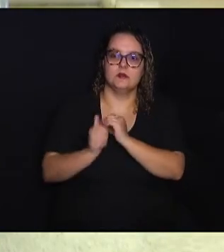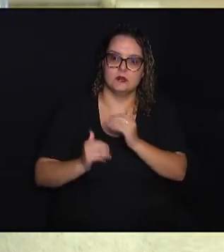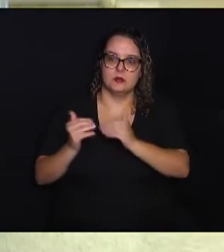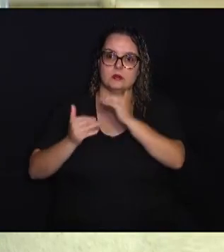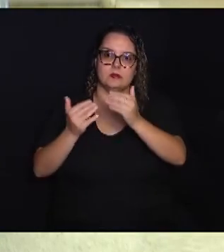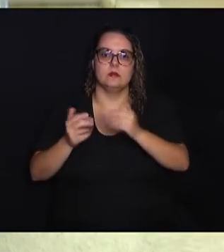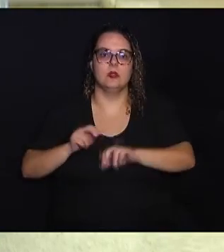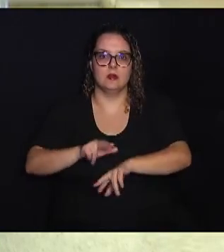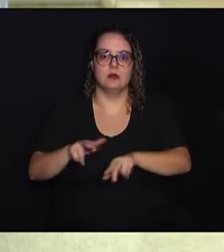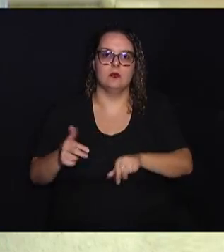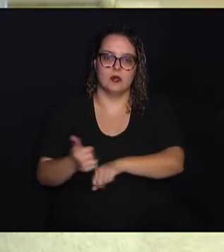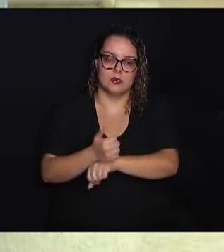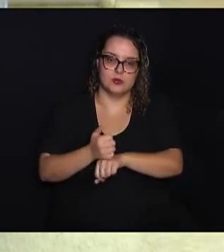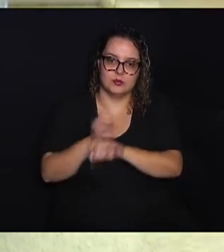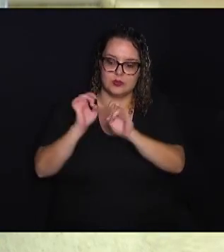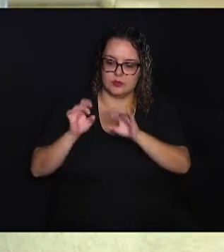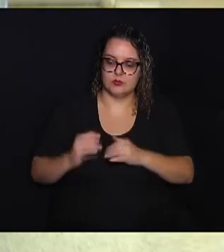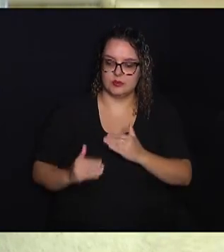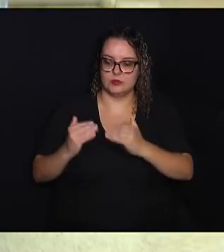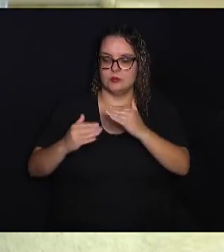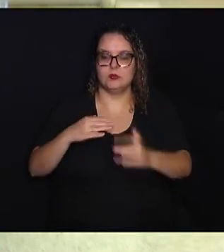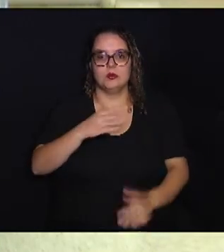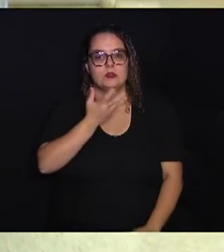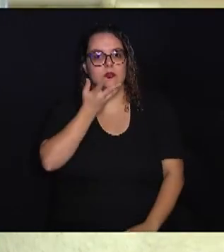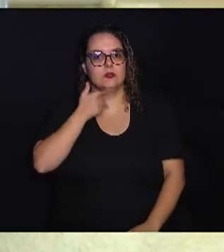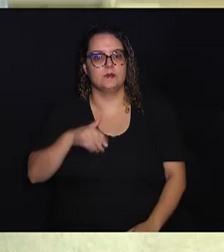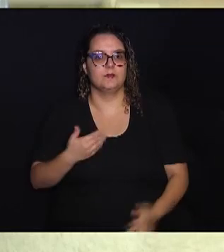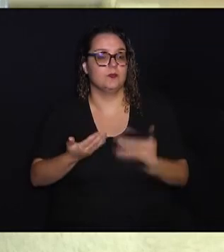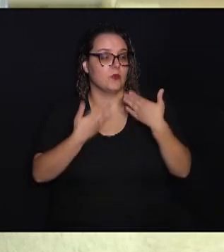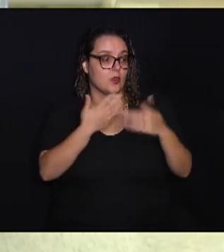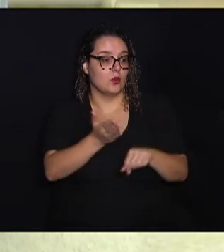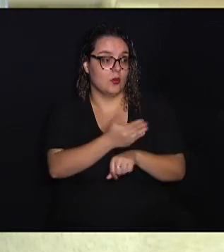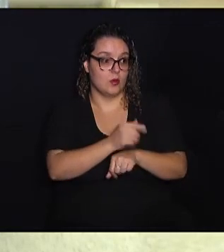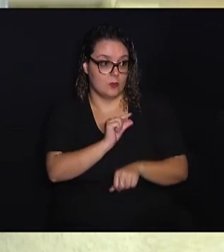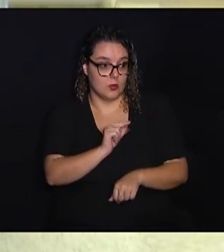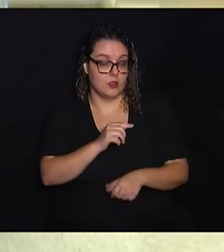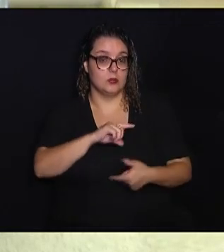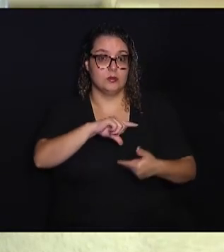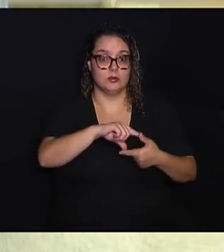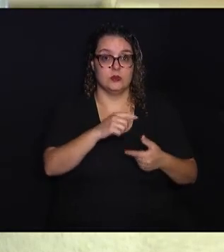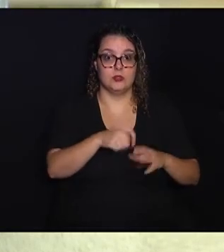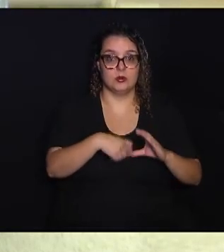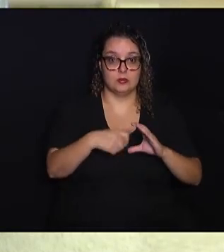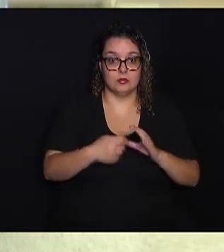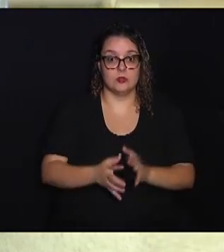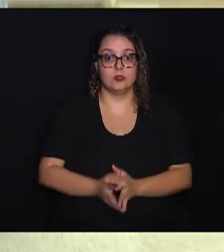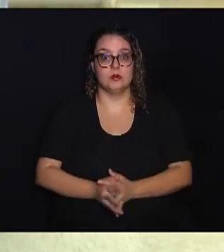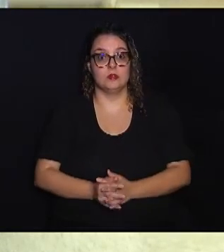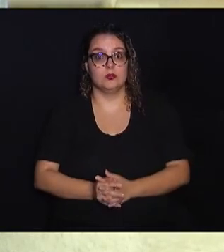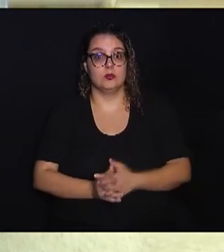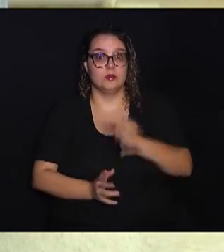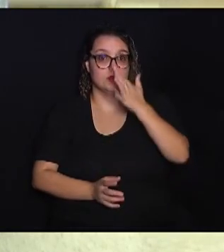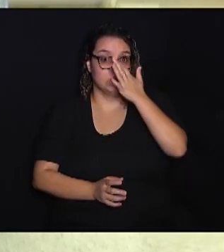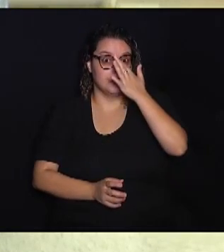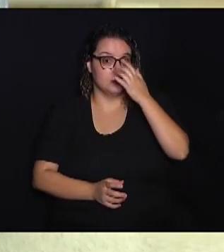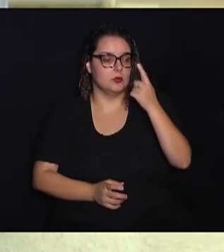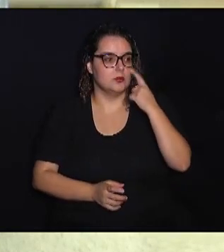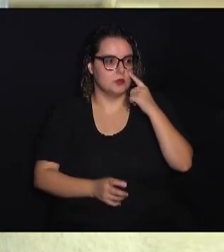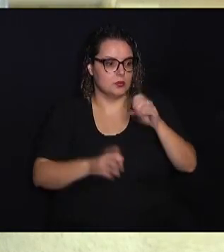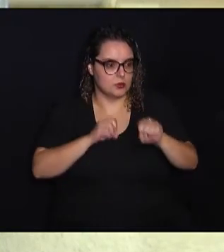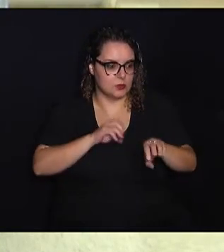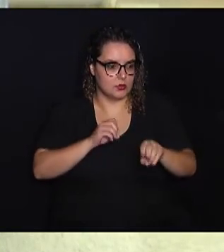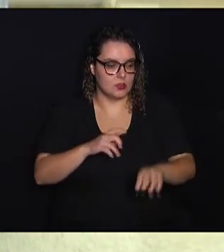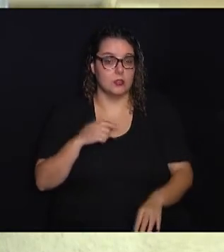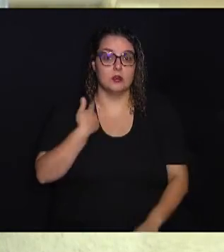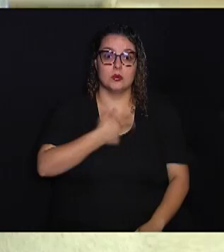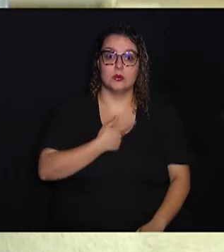daquela criança. Bom, nós estávamos conversando um pouquinho antes do quadro, da nossa, né, do nosso De Olho na Educação. A